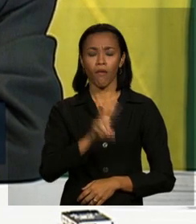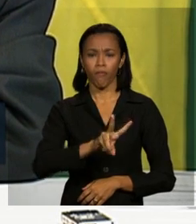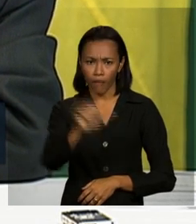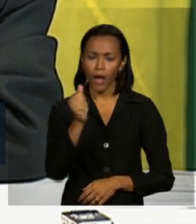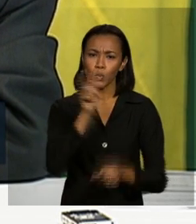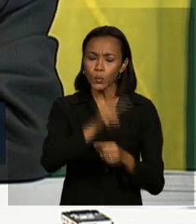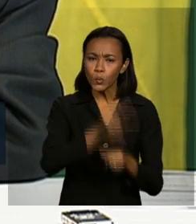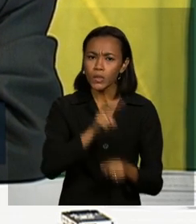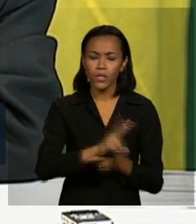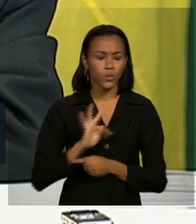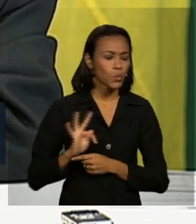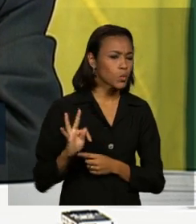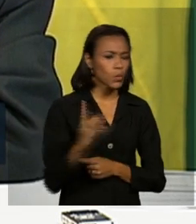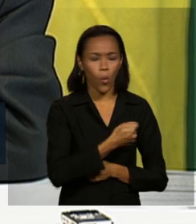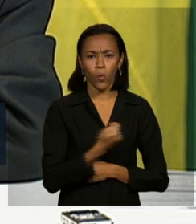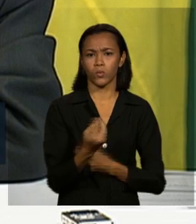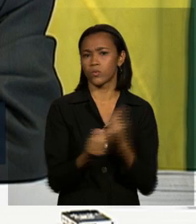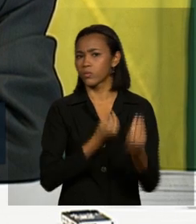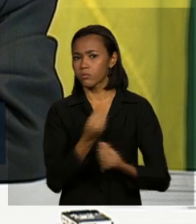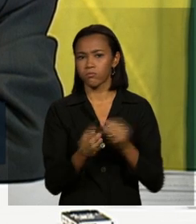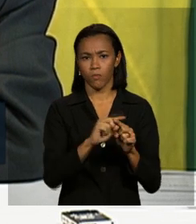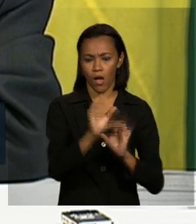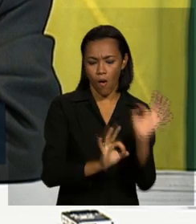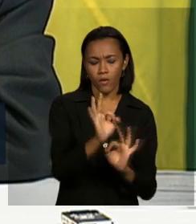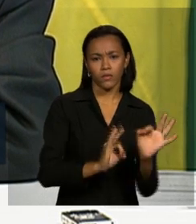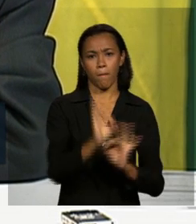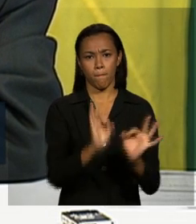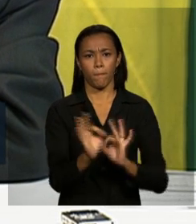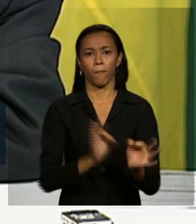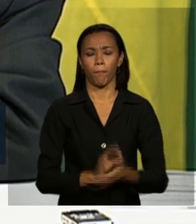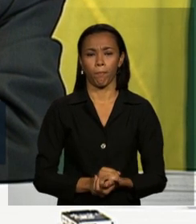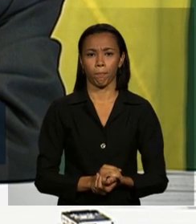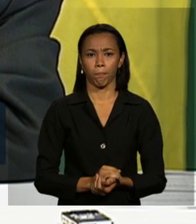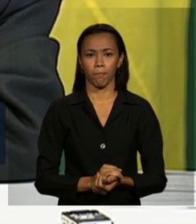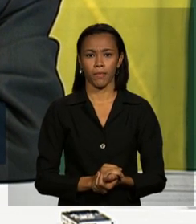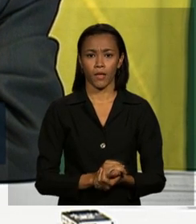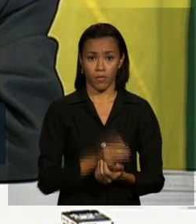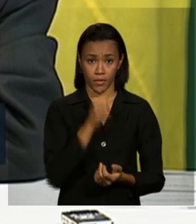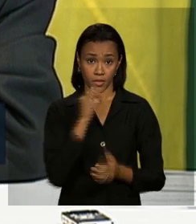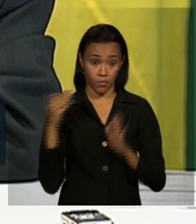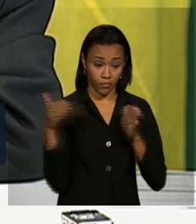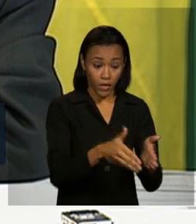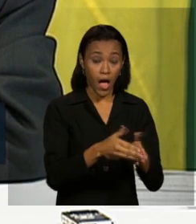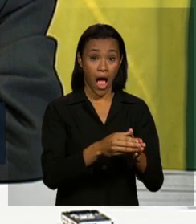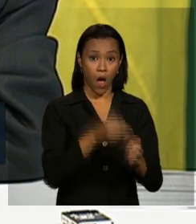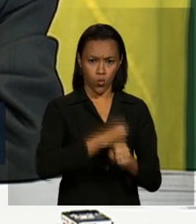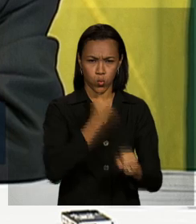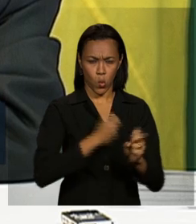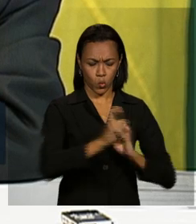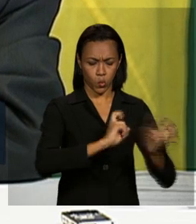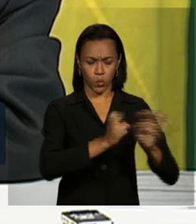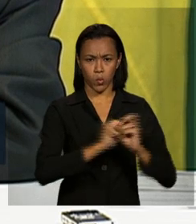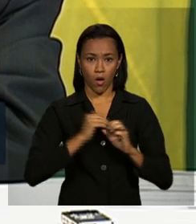vai cuidar de todos os aspectos relacionados ao trem de alta velocidade